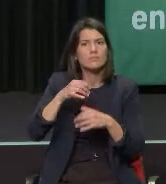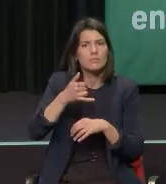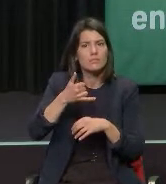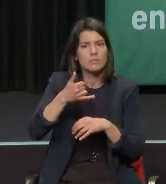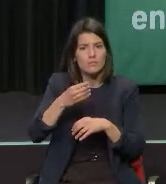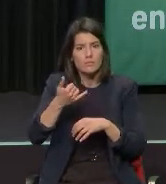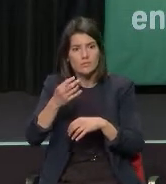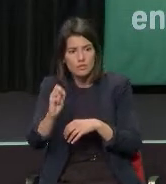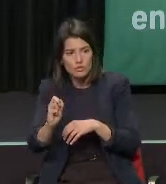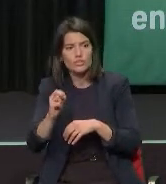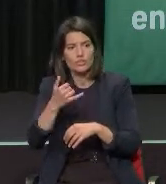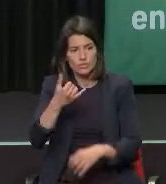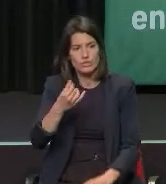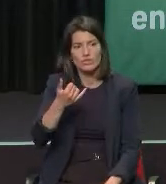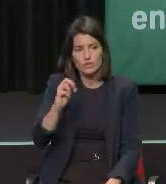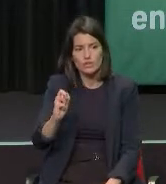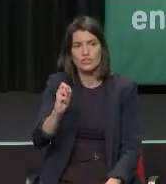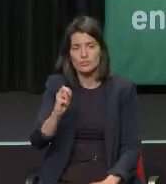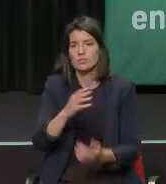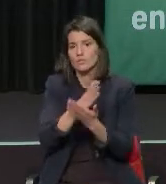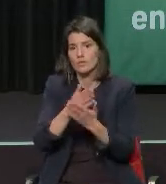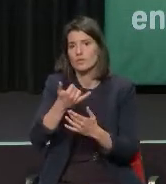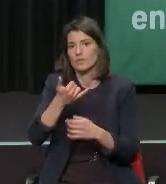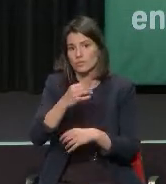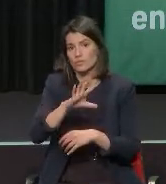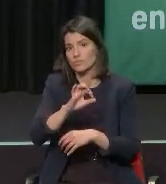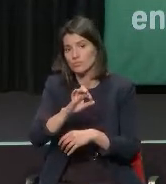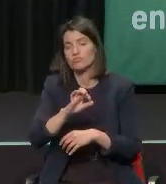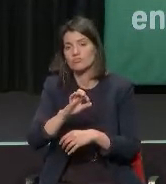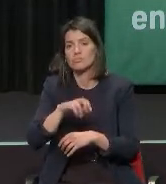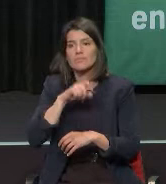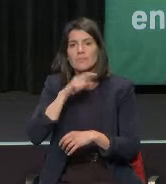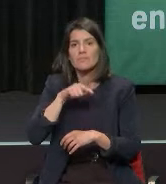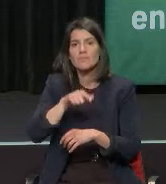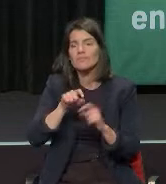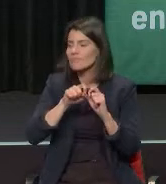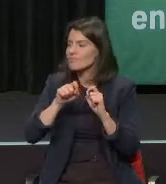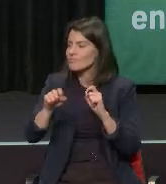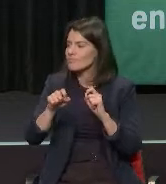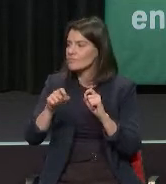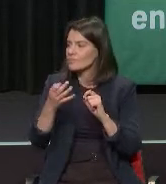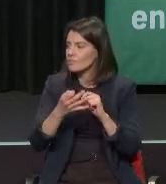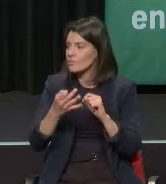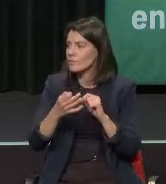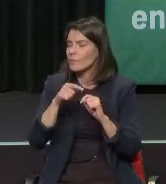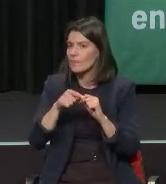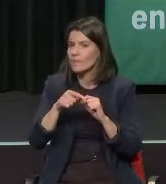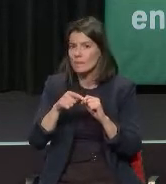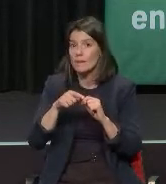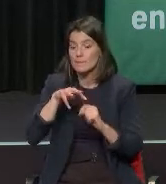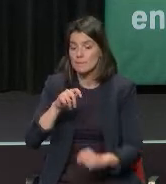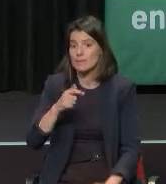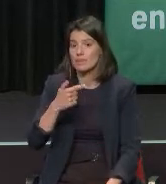de dióxido de carbono. Entre 2013 e 2018, calculamos também uma